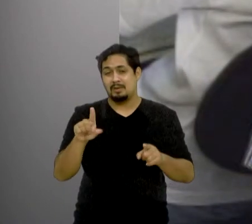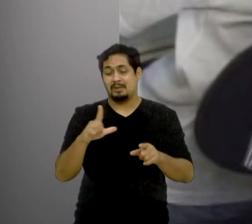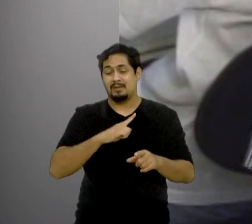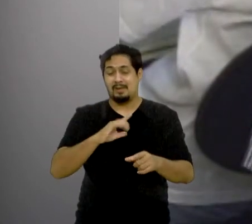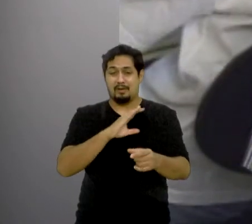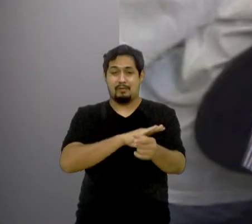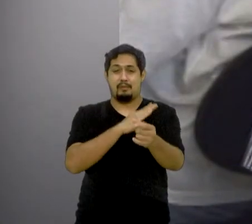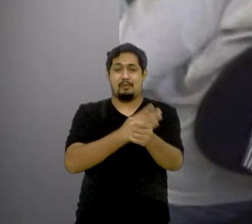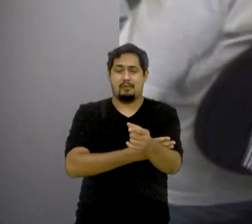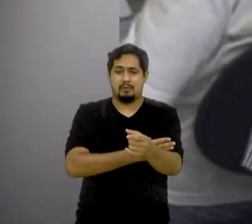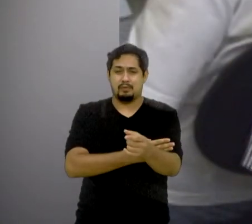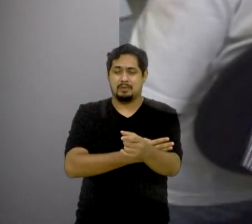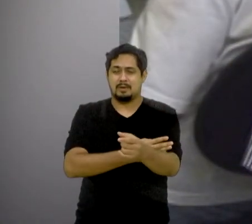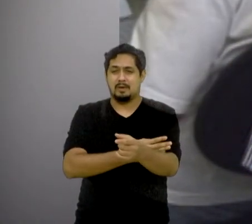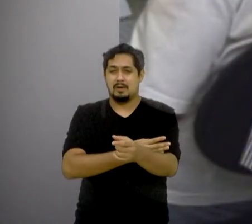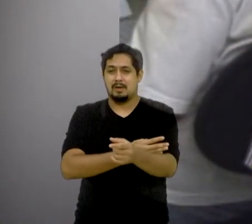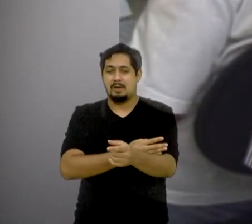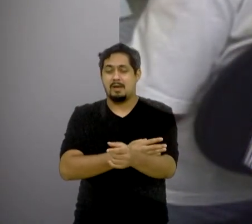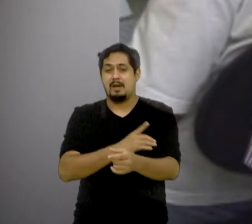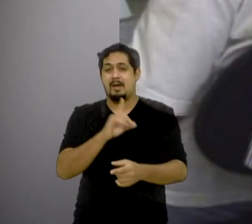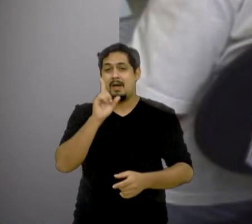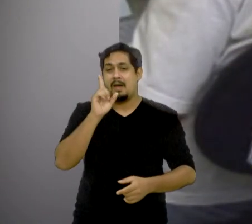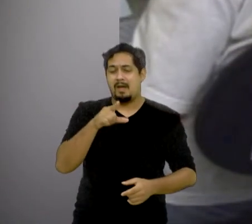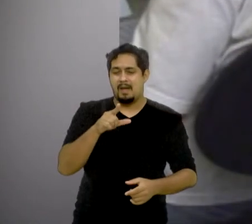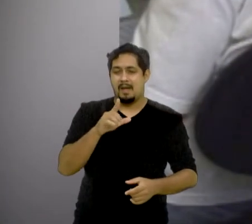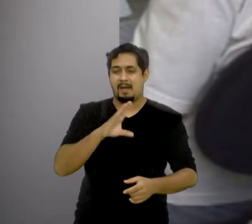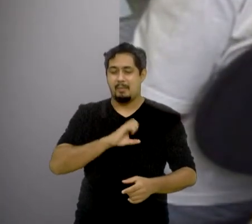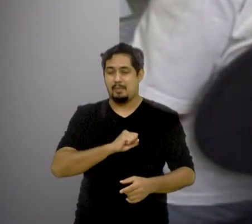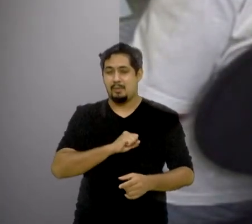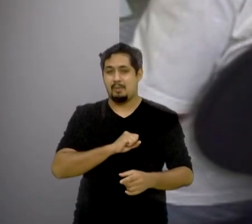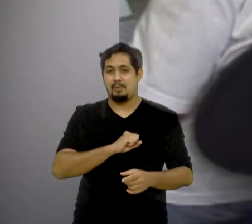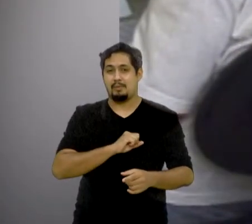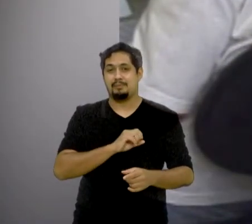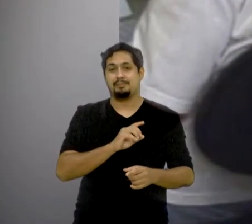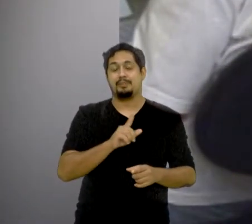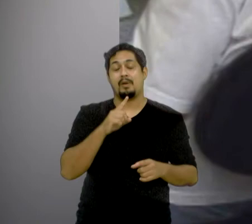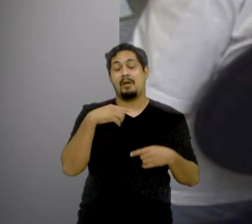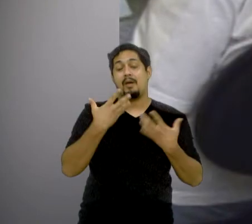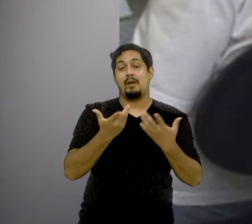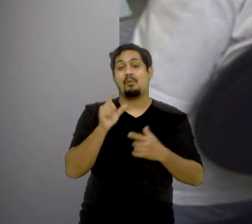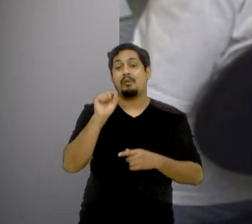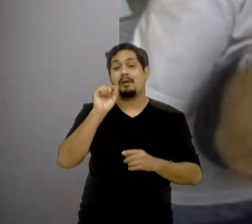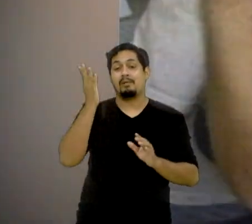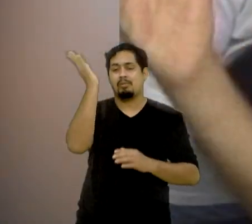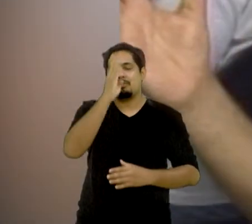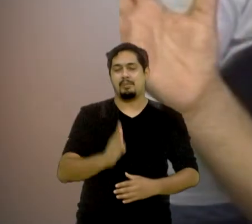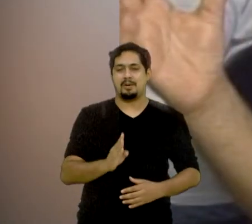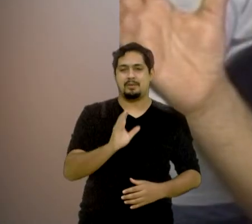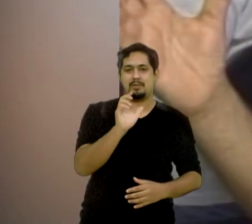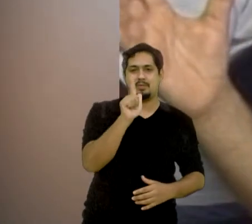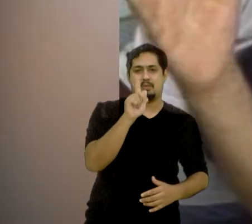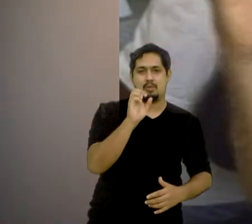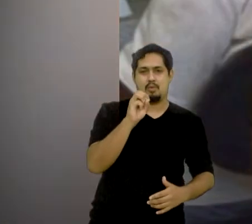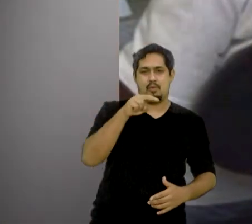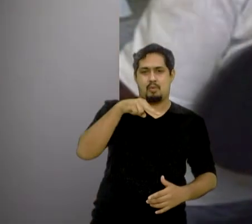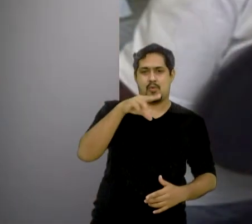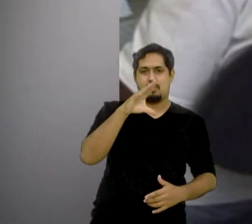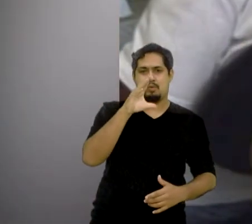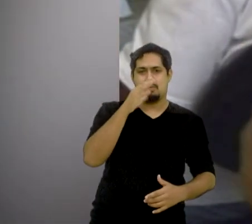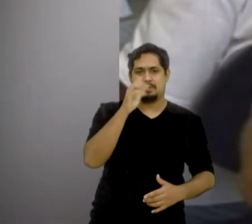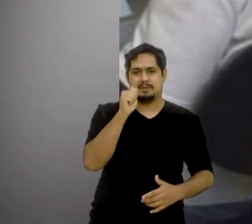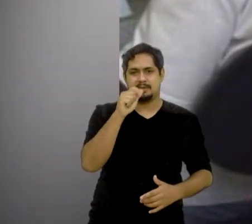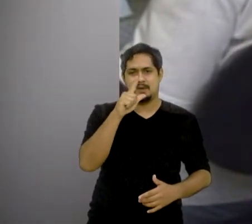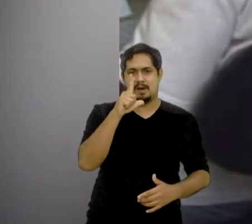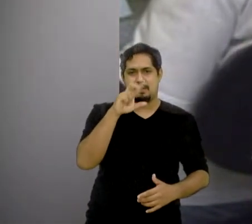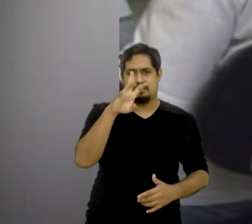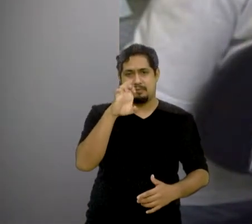do amor no Brasil é Gonçalves Dias e Ana Amélia. Por quê? Porque todo mundo sabe? Não, porque se transformou